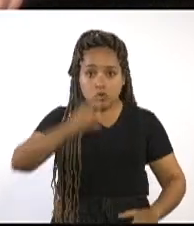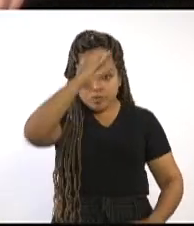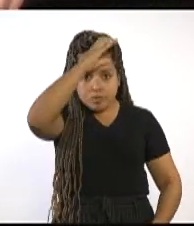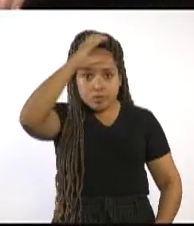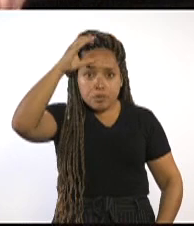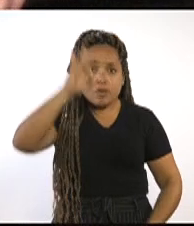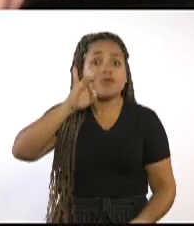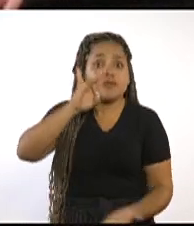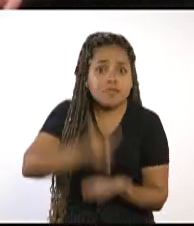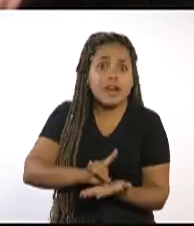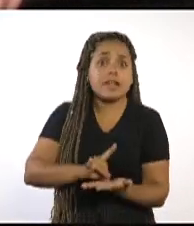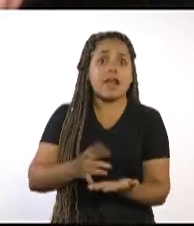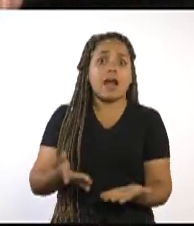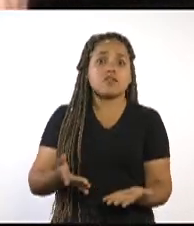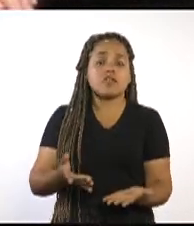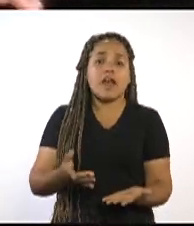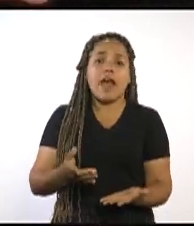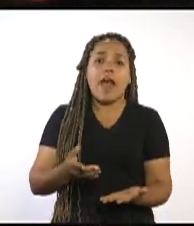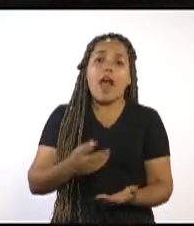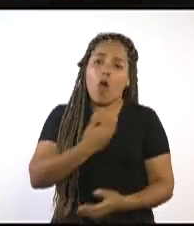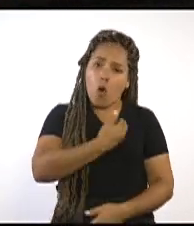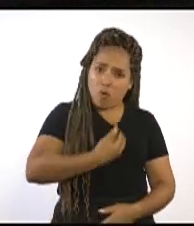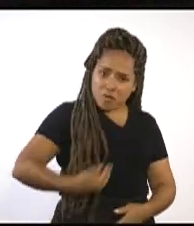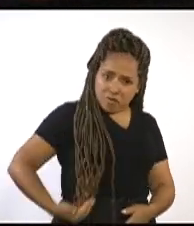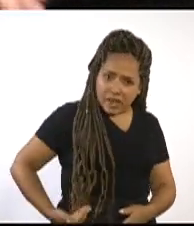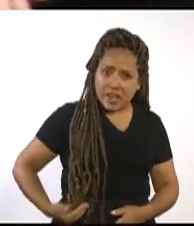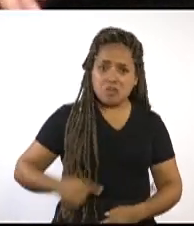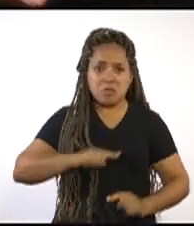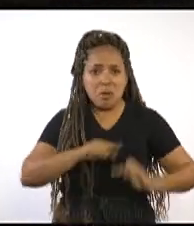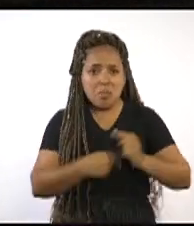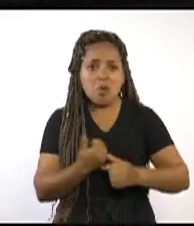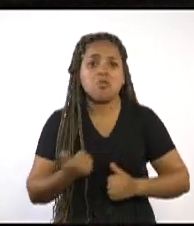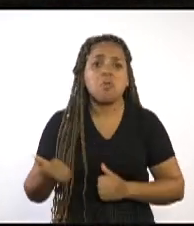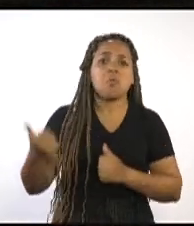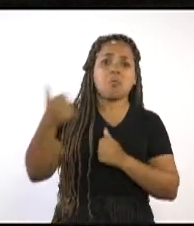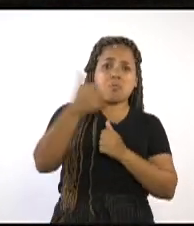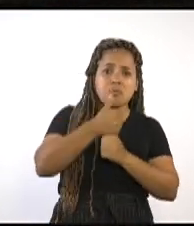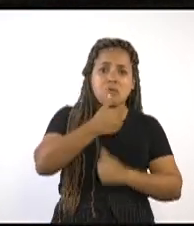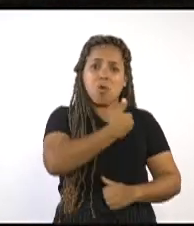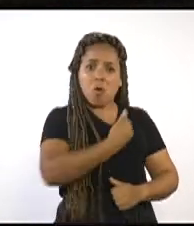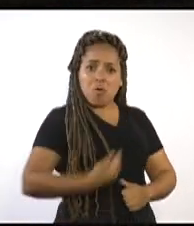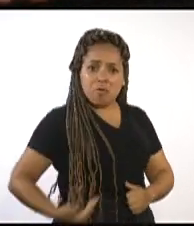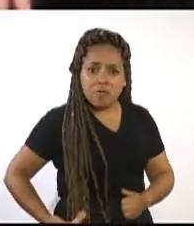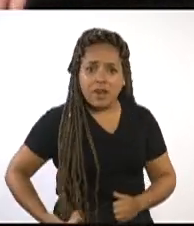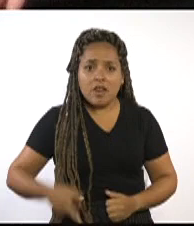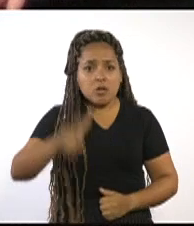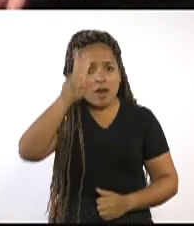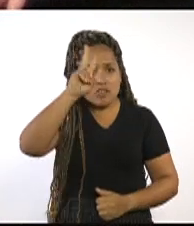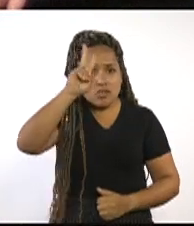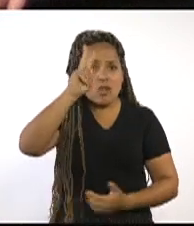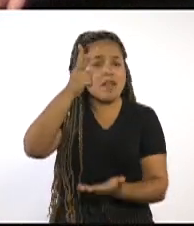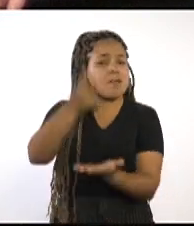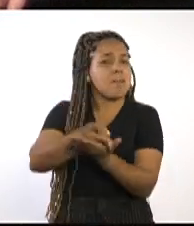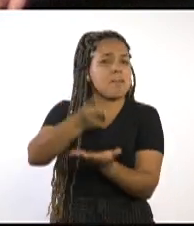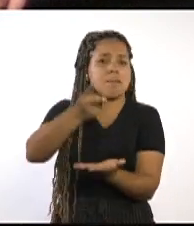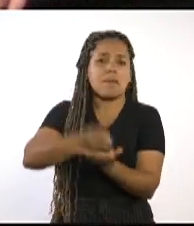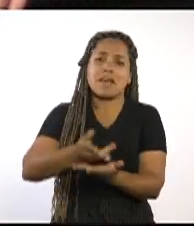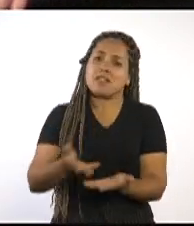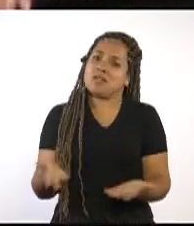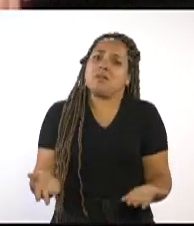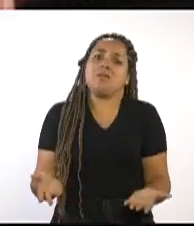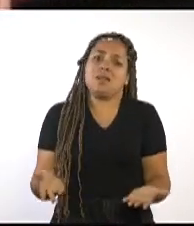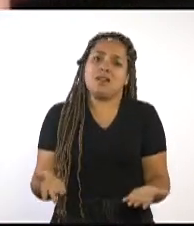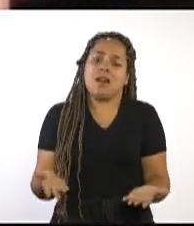Entra governo, sai governo, a história se repete. E